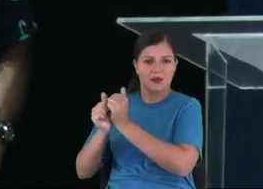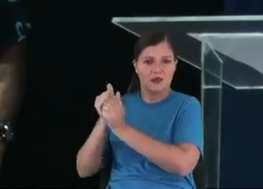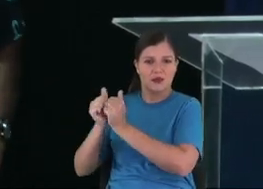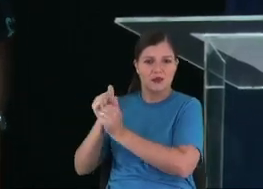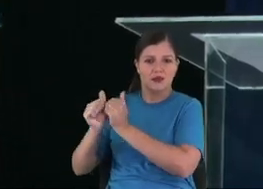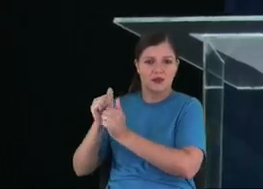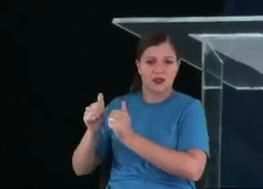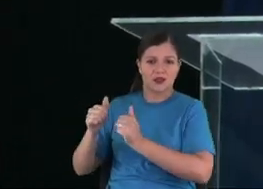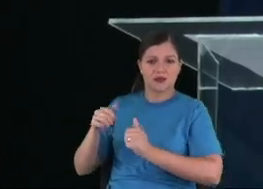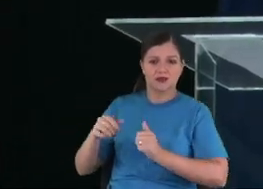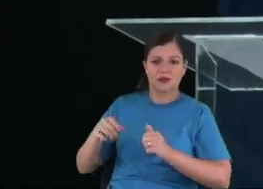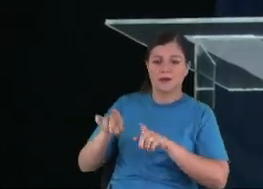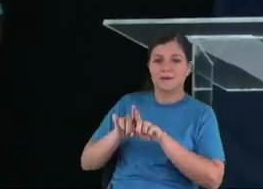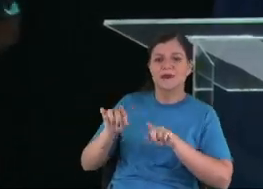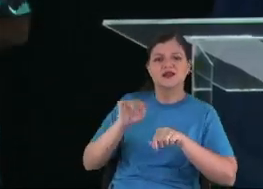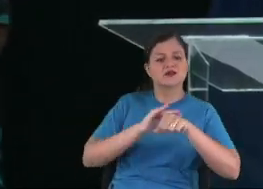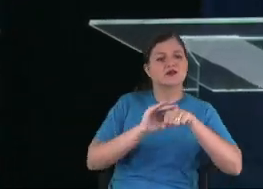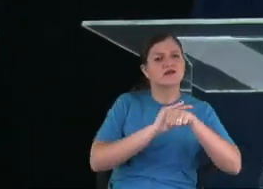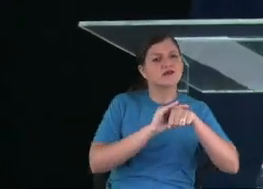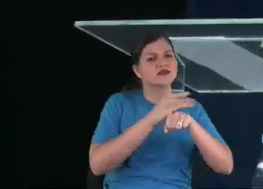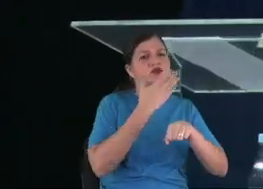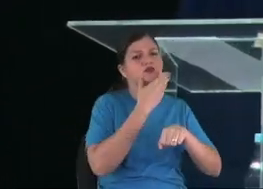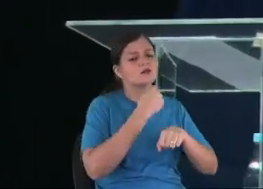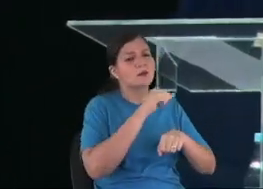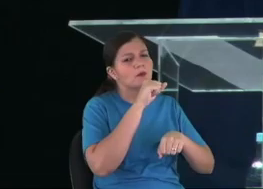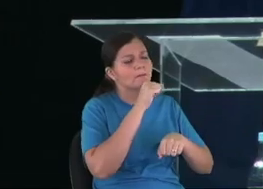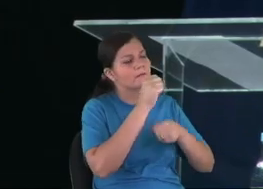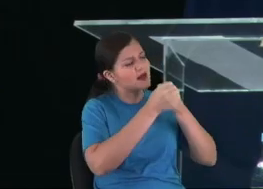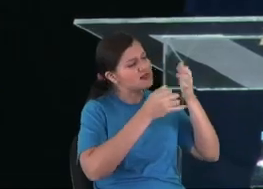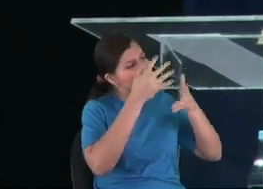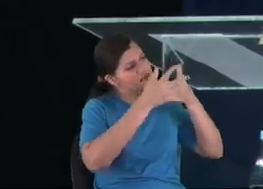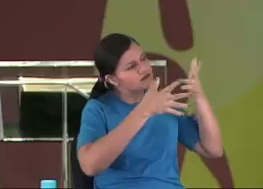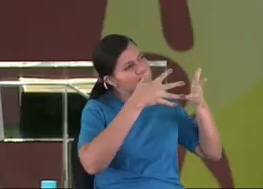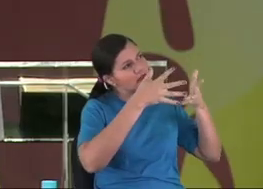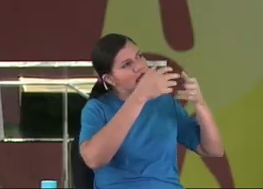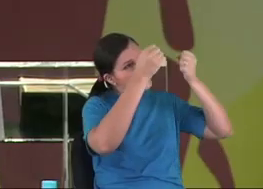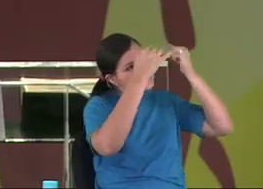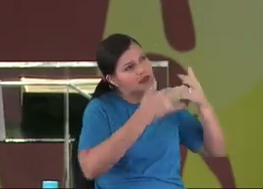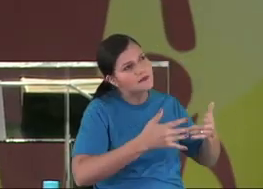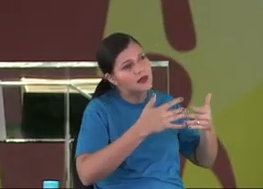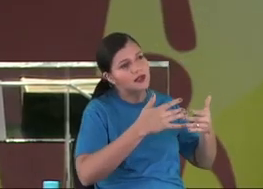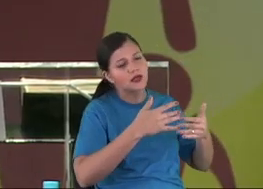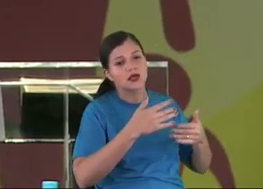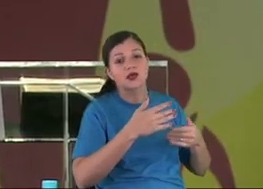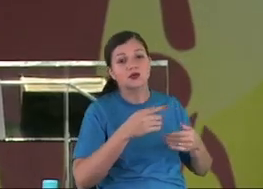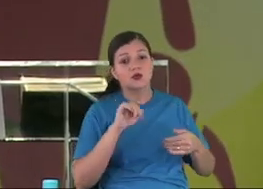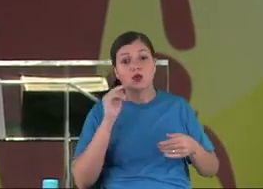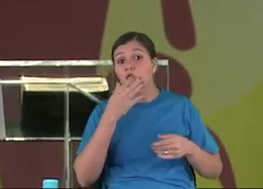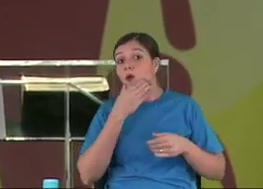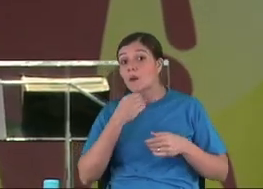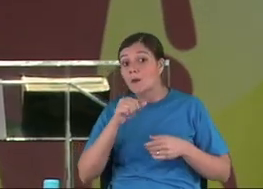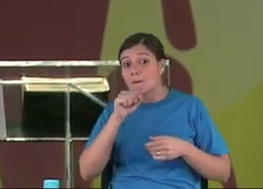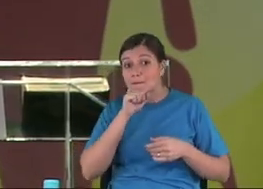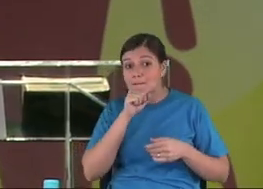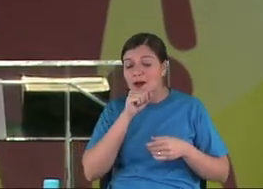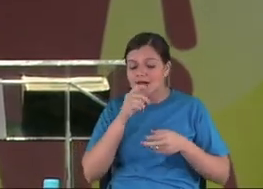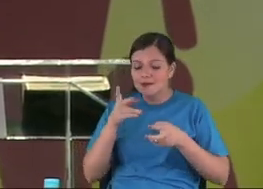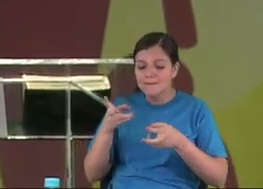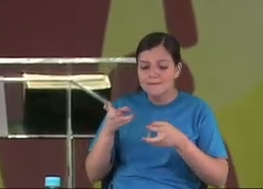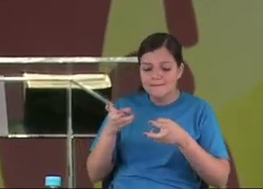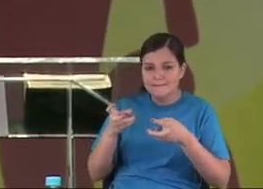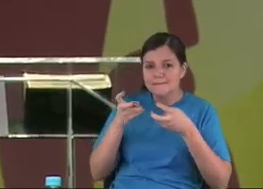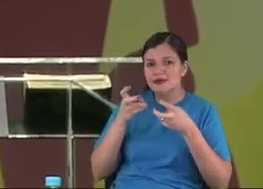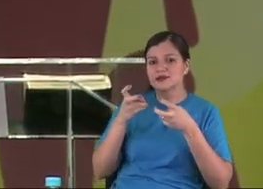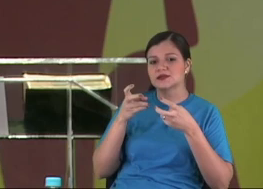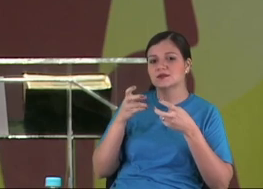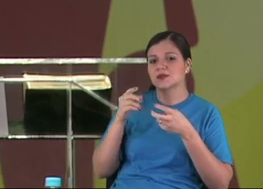casa deles, eu conversando e contando, meu pai conseguiu captar que na verdade ali